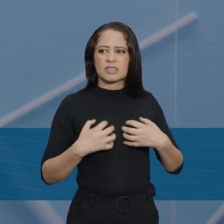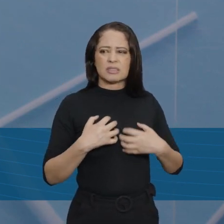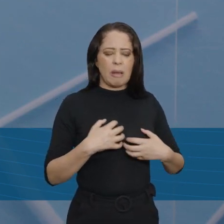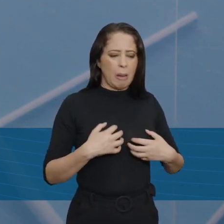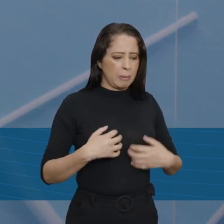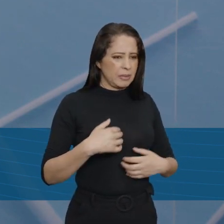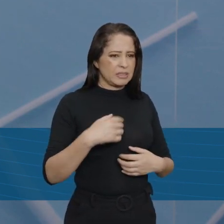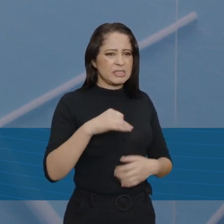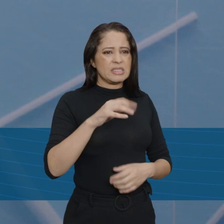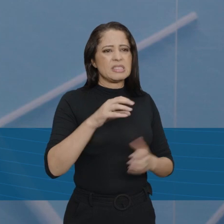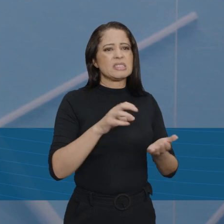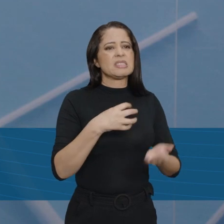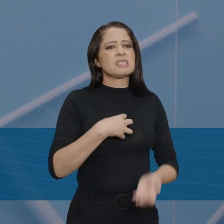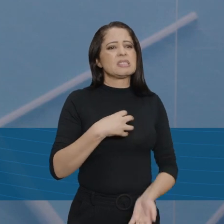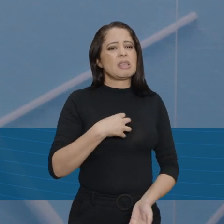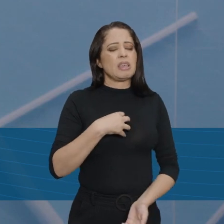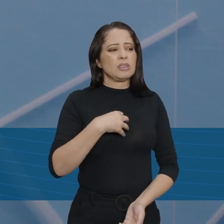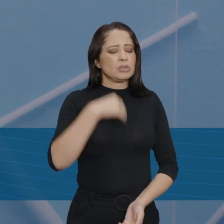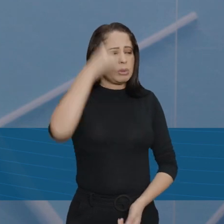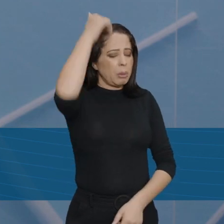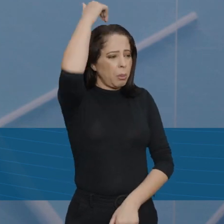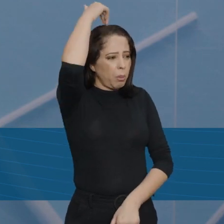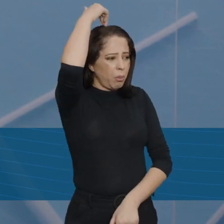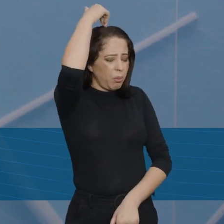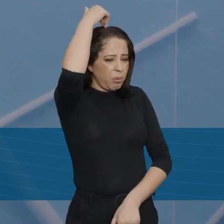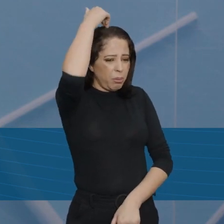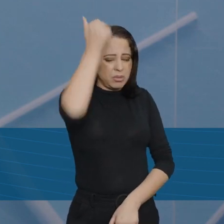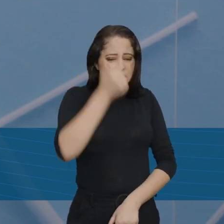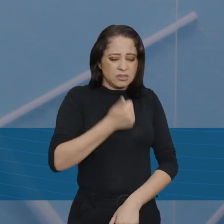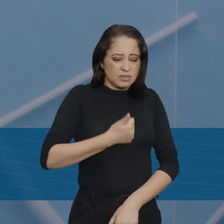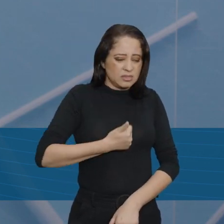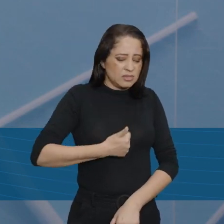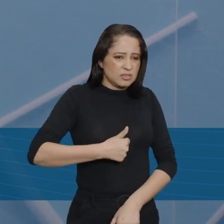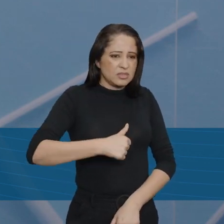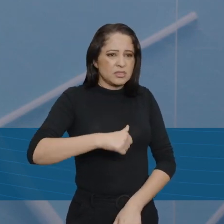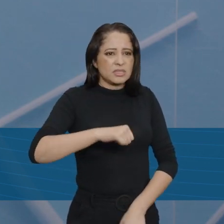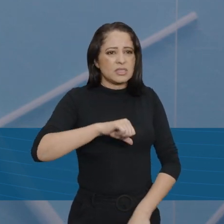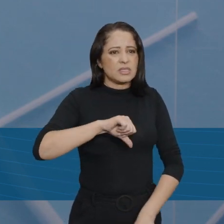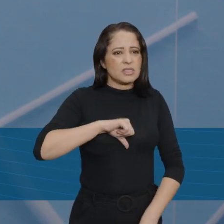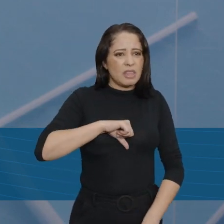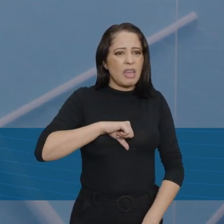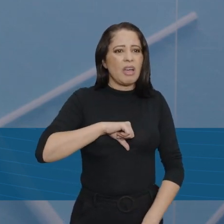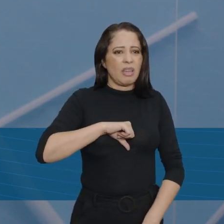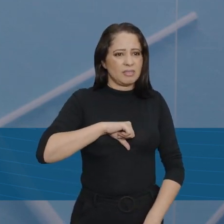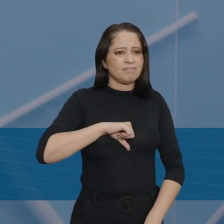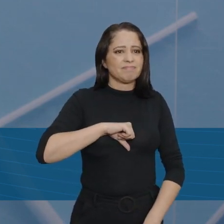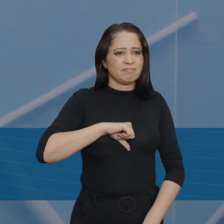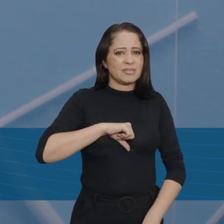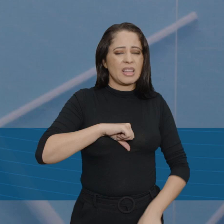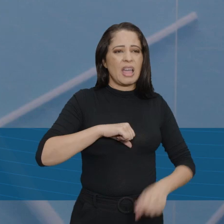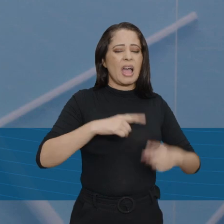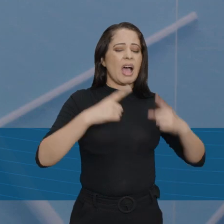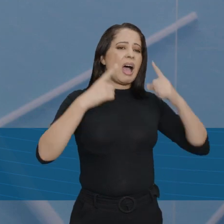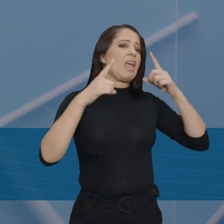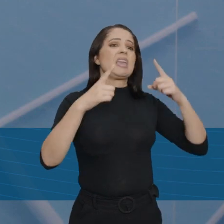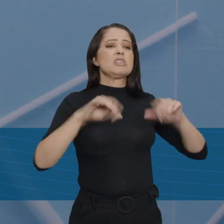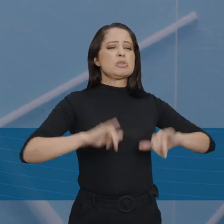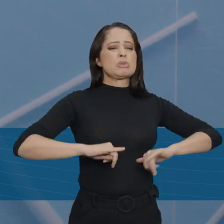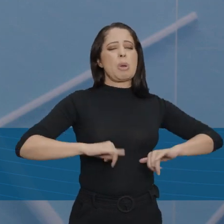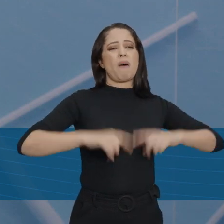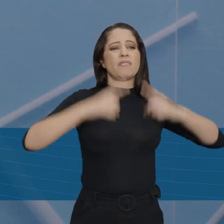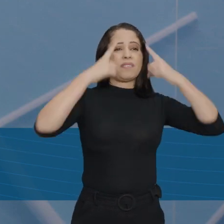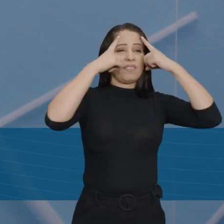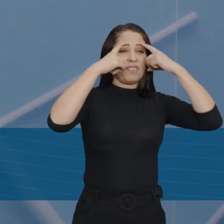de violência, né? Além da violência trazer aí uma forma de muita